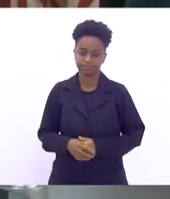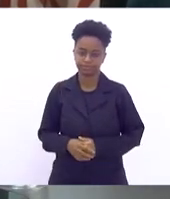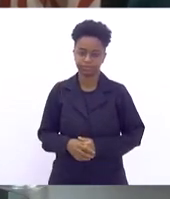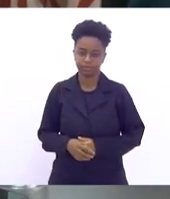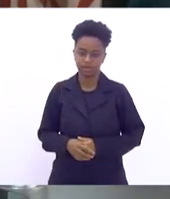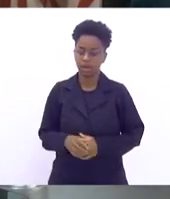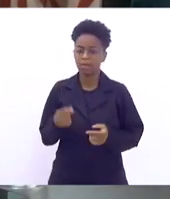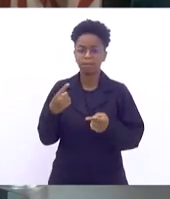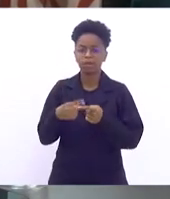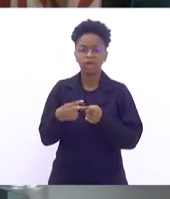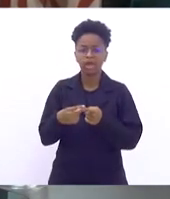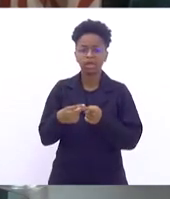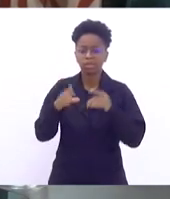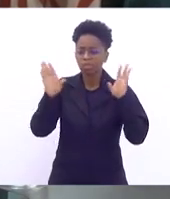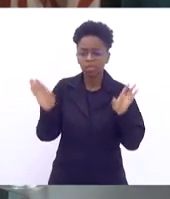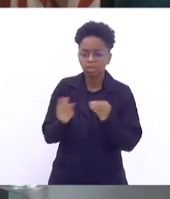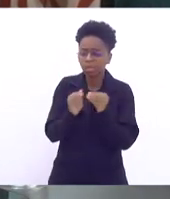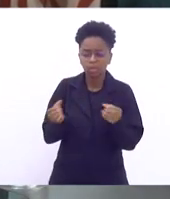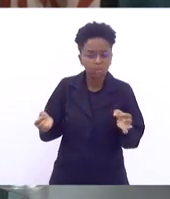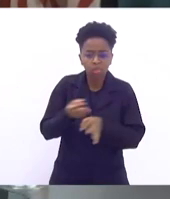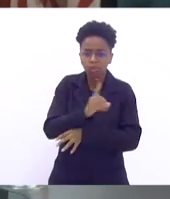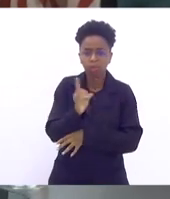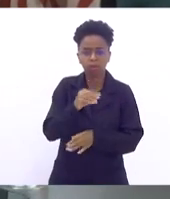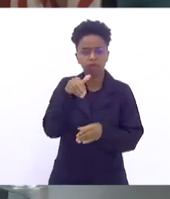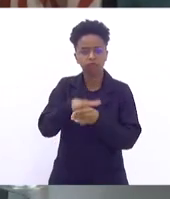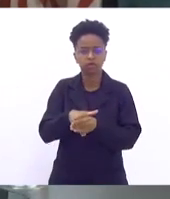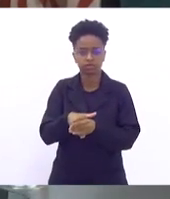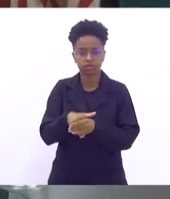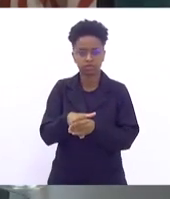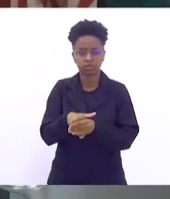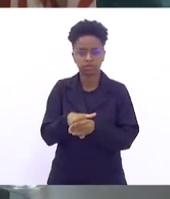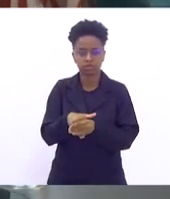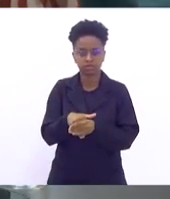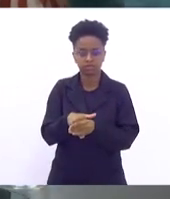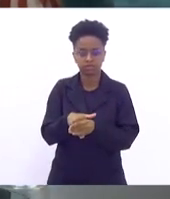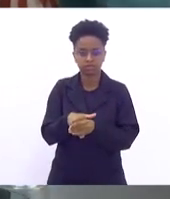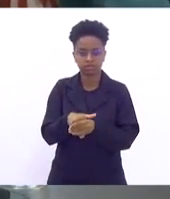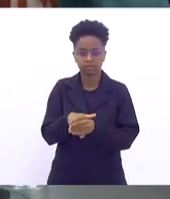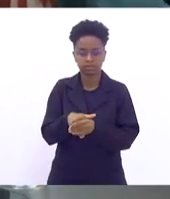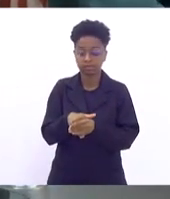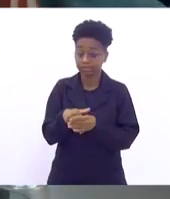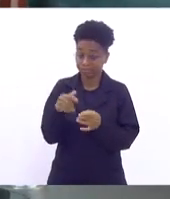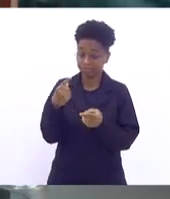por que que não se concluiu essa votação porque o